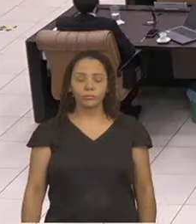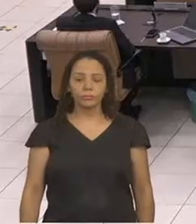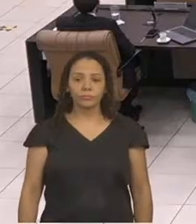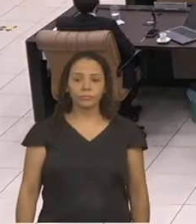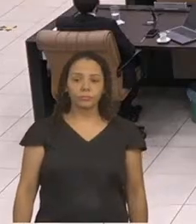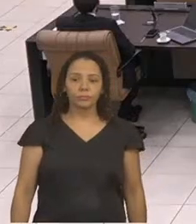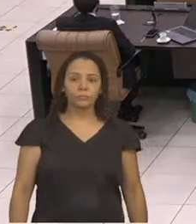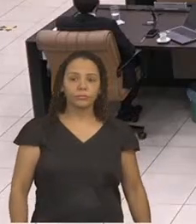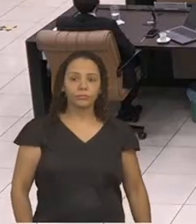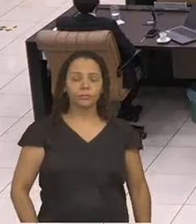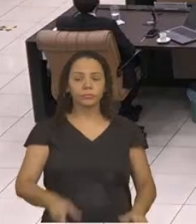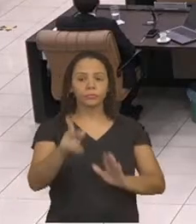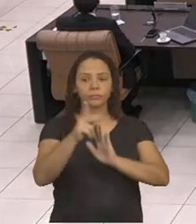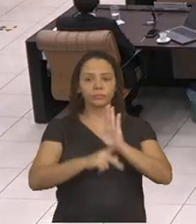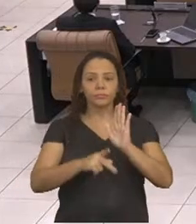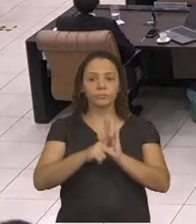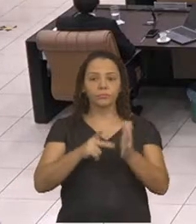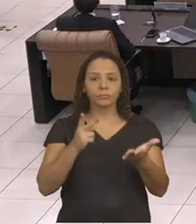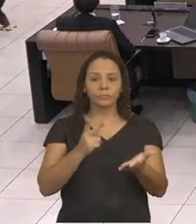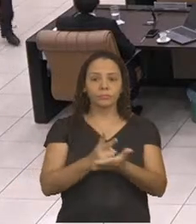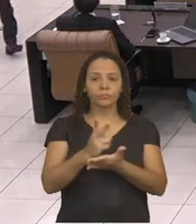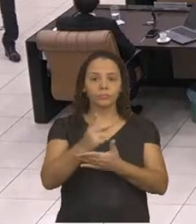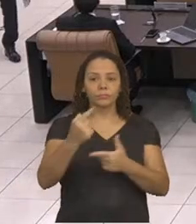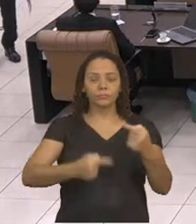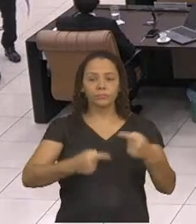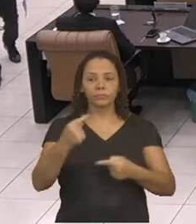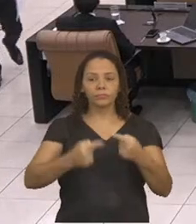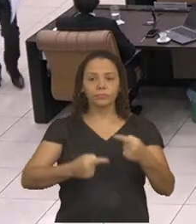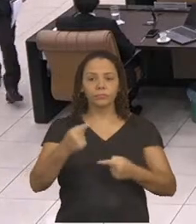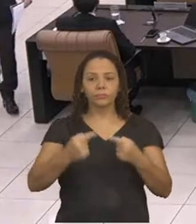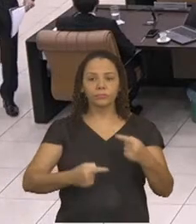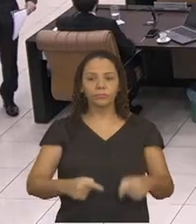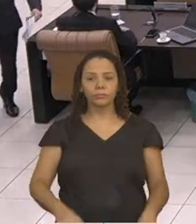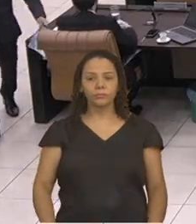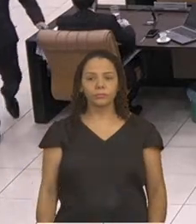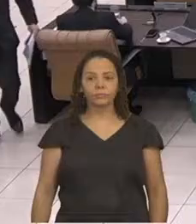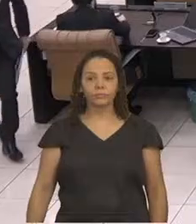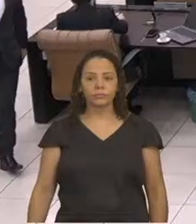O projeto continua em discussão.